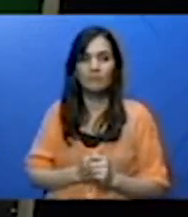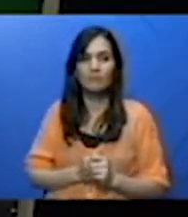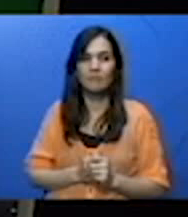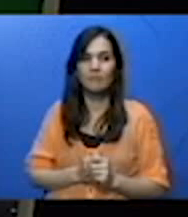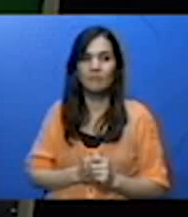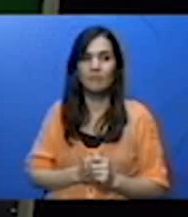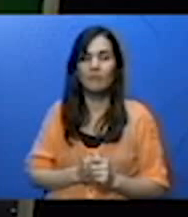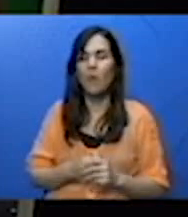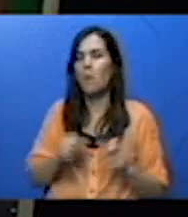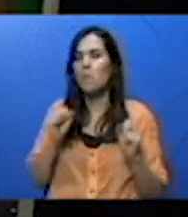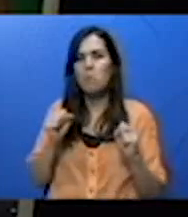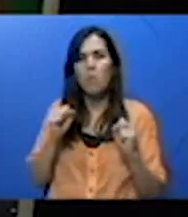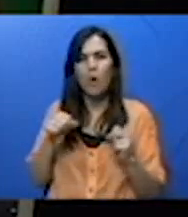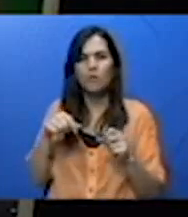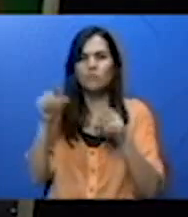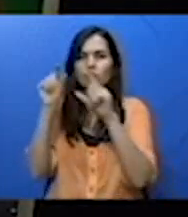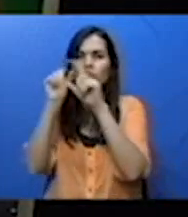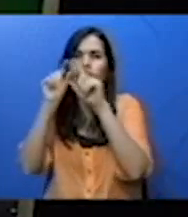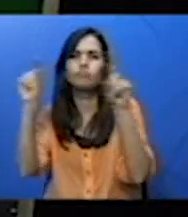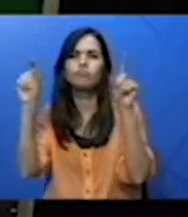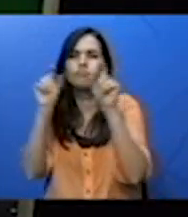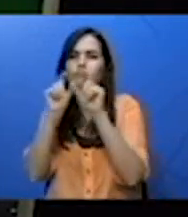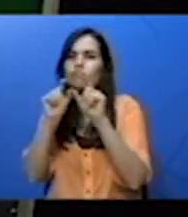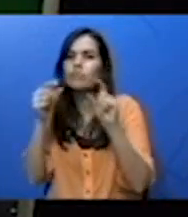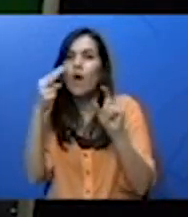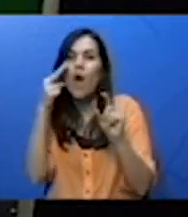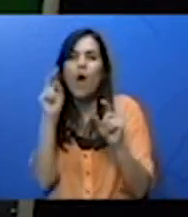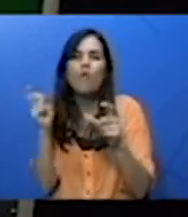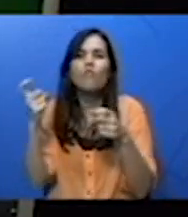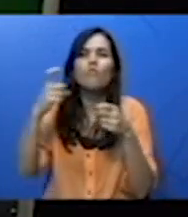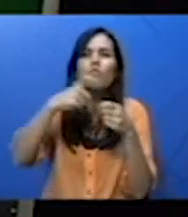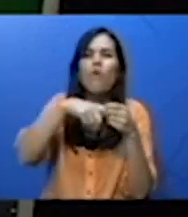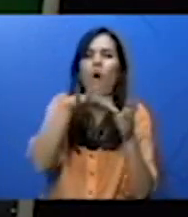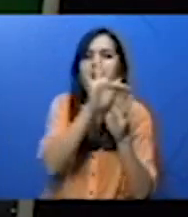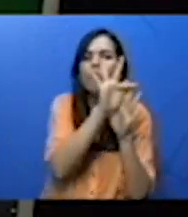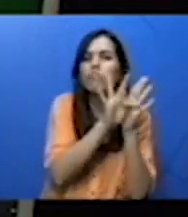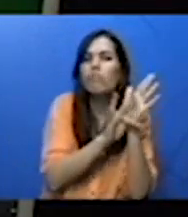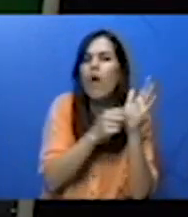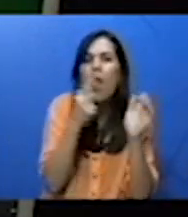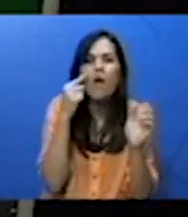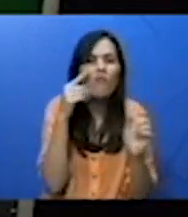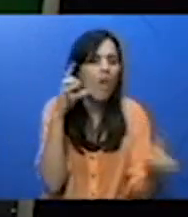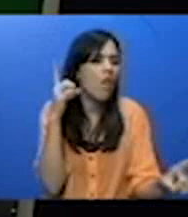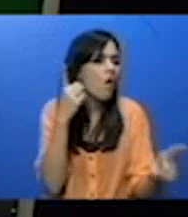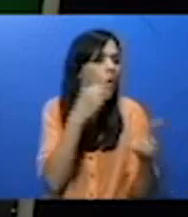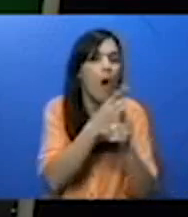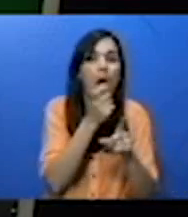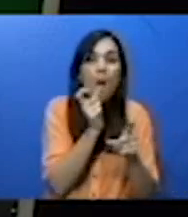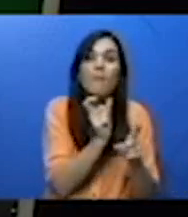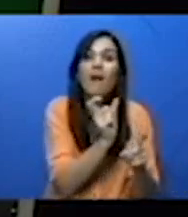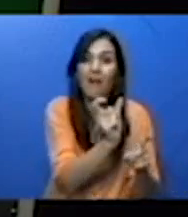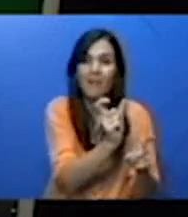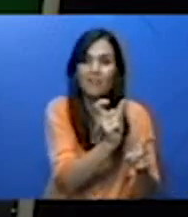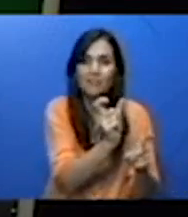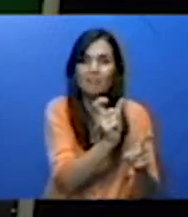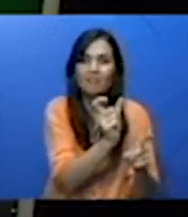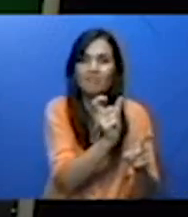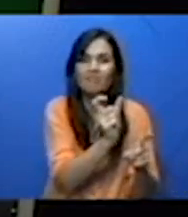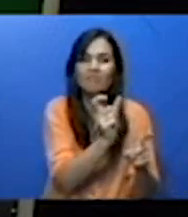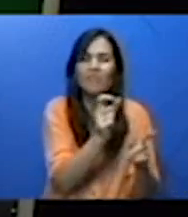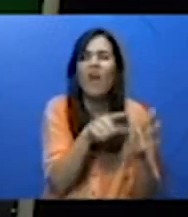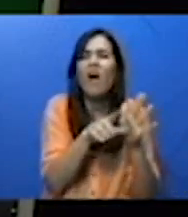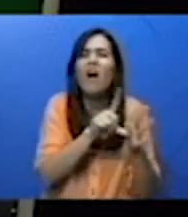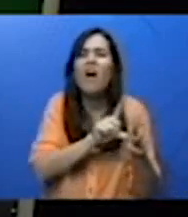Depois, se você quiser, você volta lá e vai olhando em cada estrofe qual foi a nova palavrinha antes desse trio